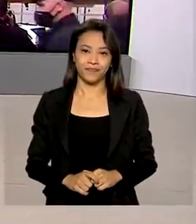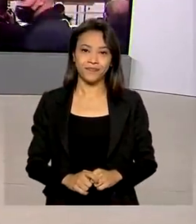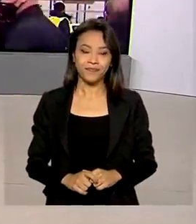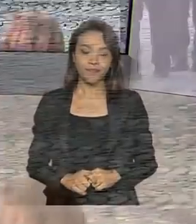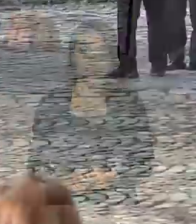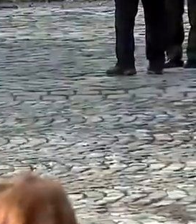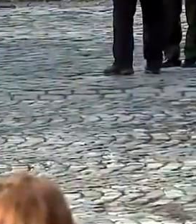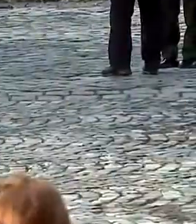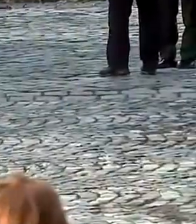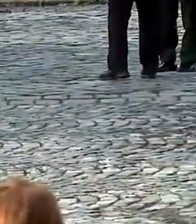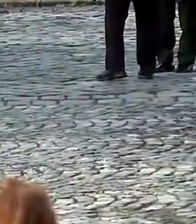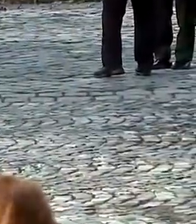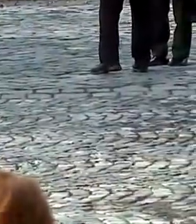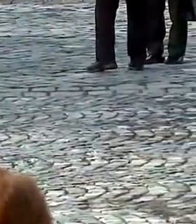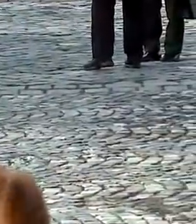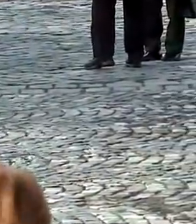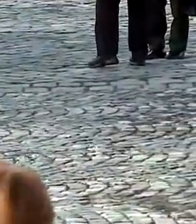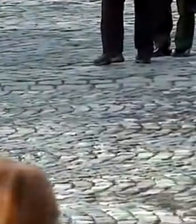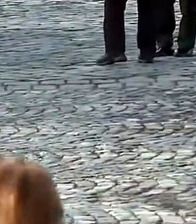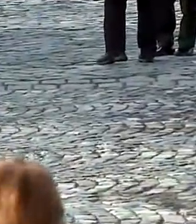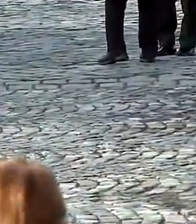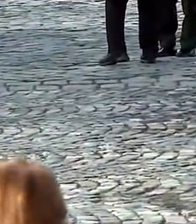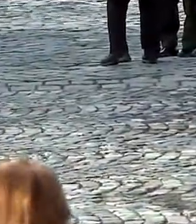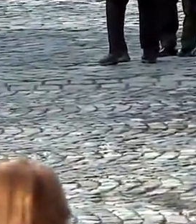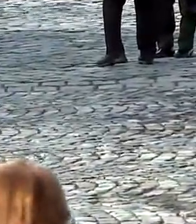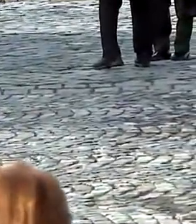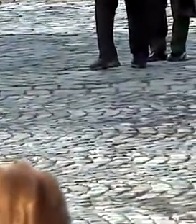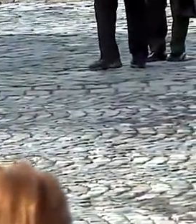Tchau, tchau.